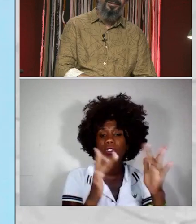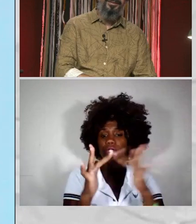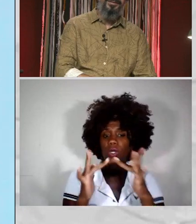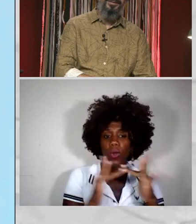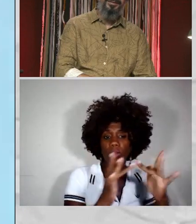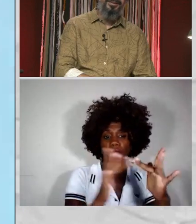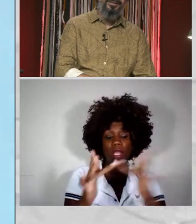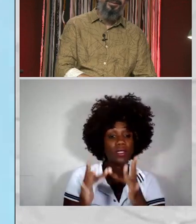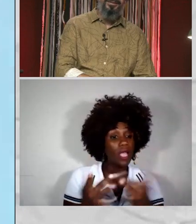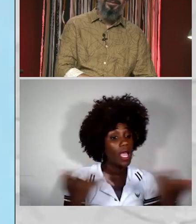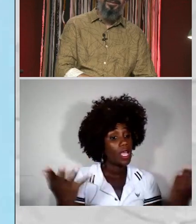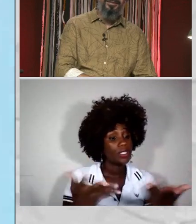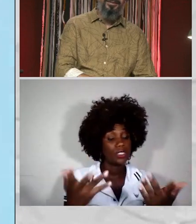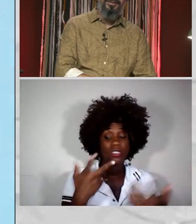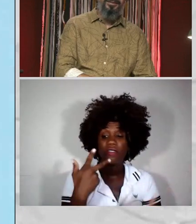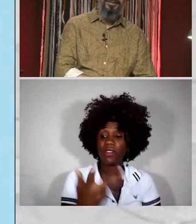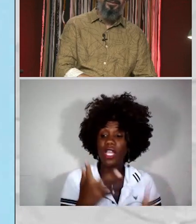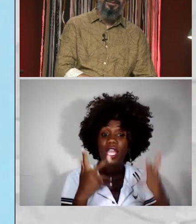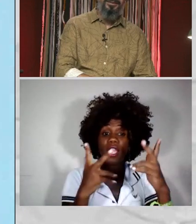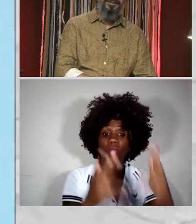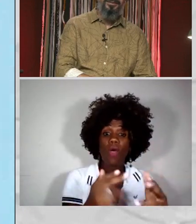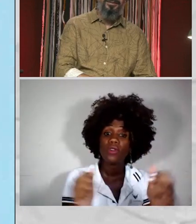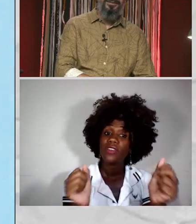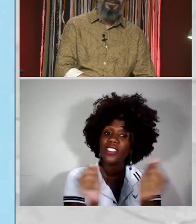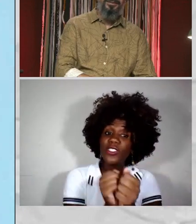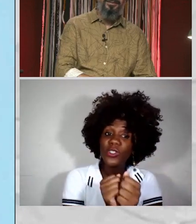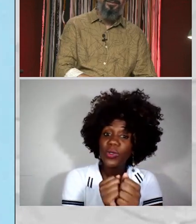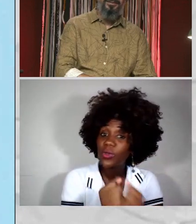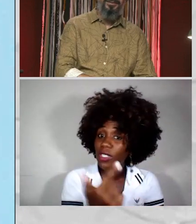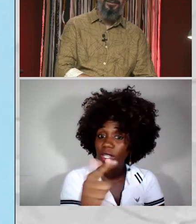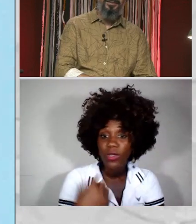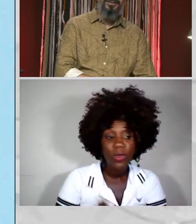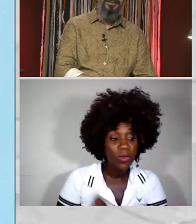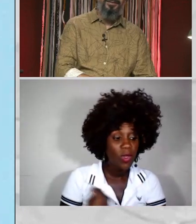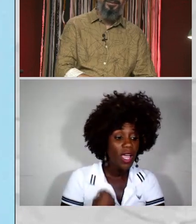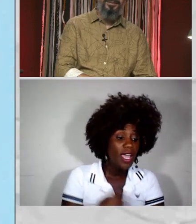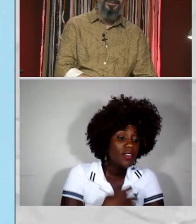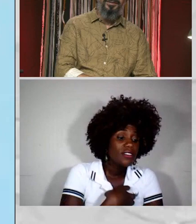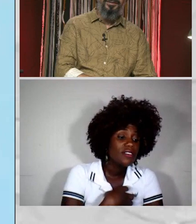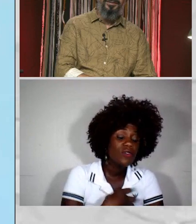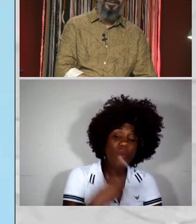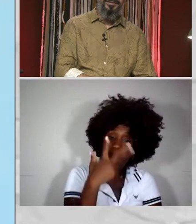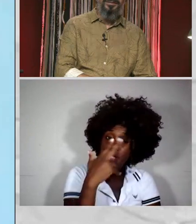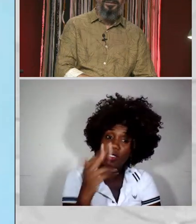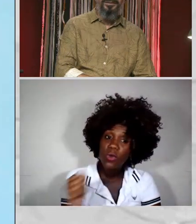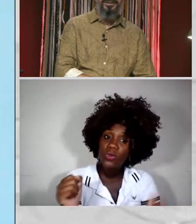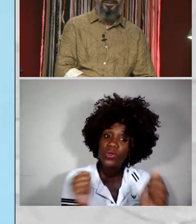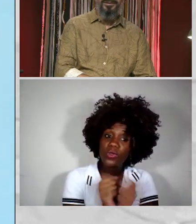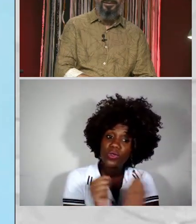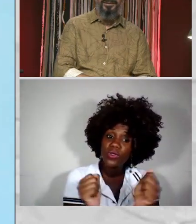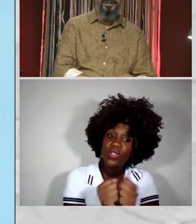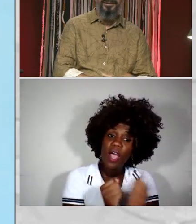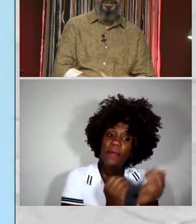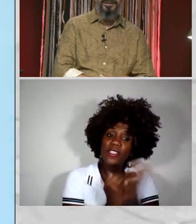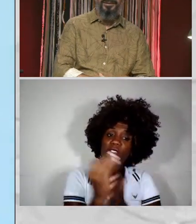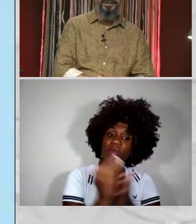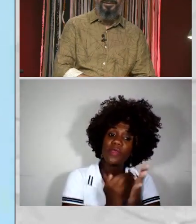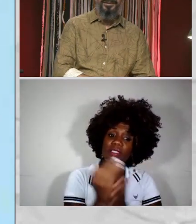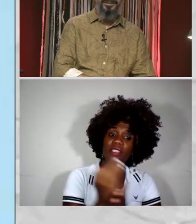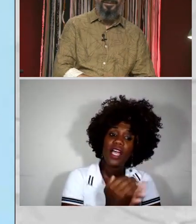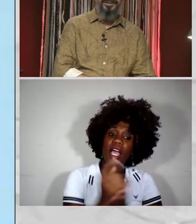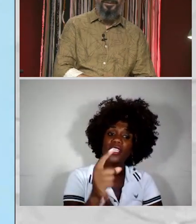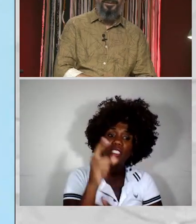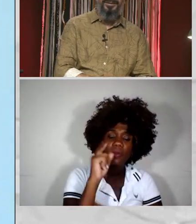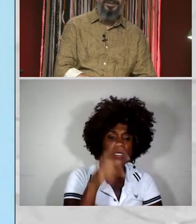se falando simultaneamente, é como se eu estivesse do seu lado e não estou, mas a sensação é de que é. Então, só para começar, a gente precisa